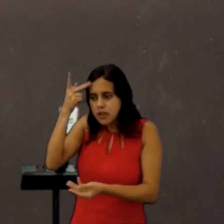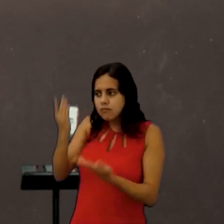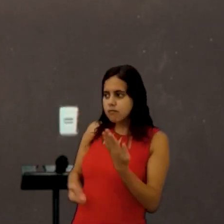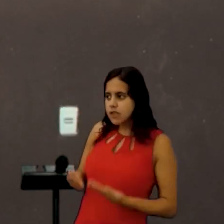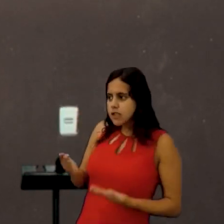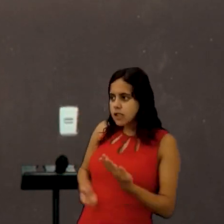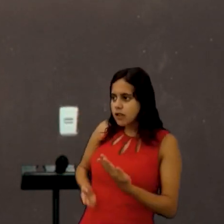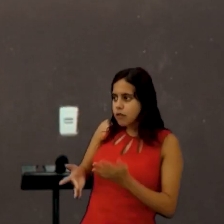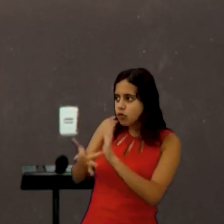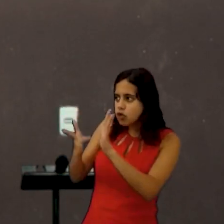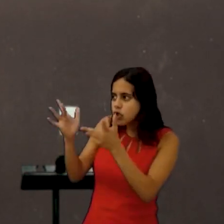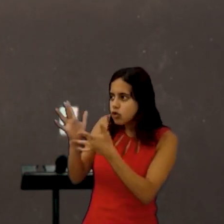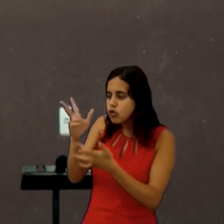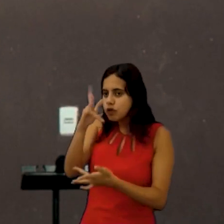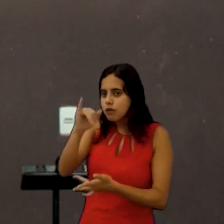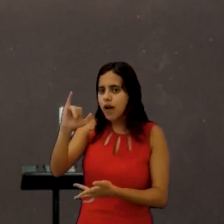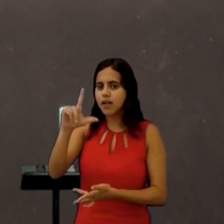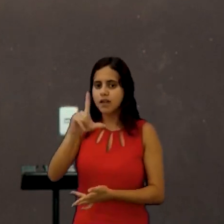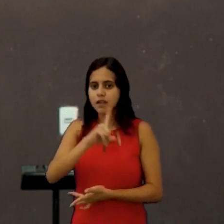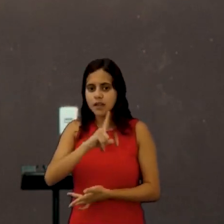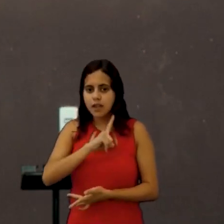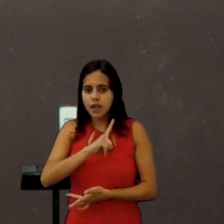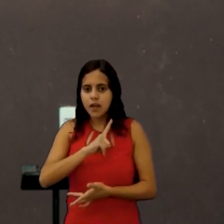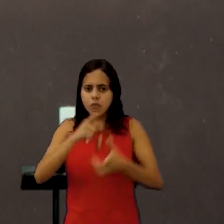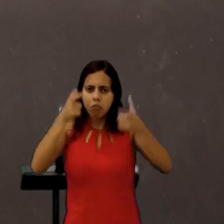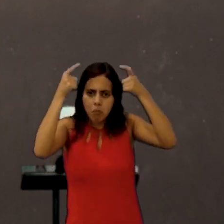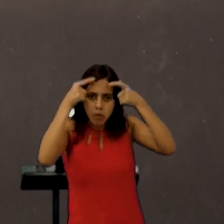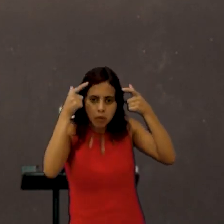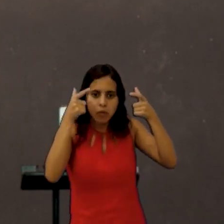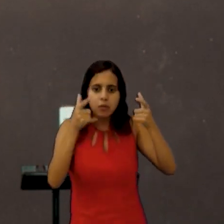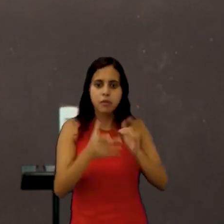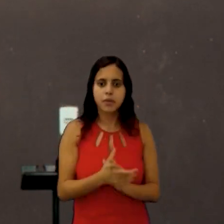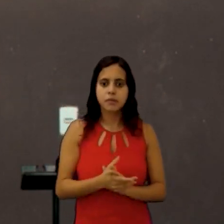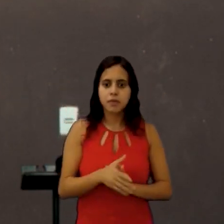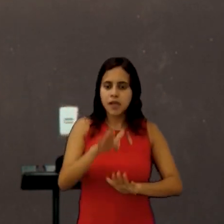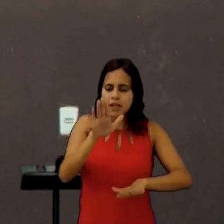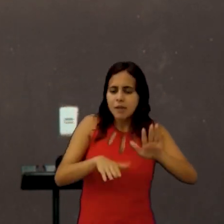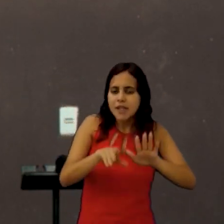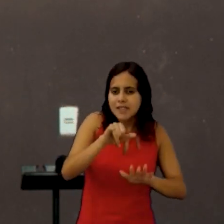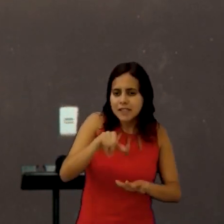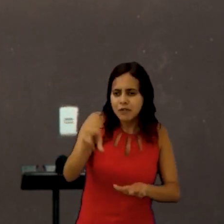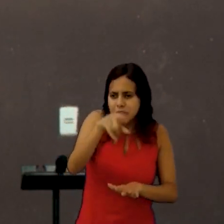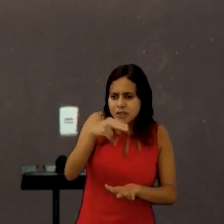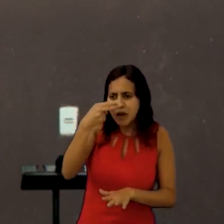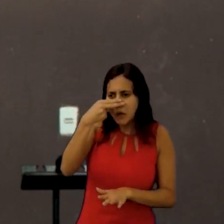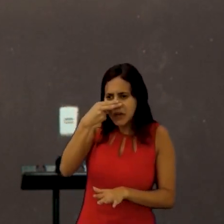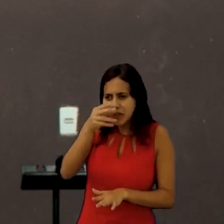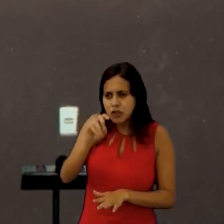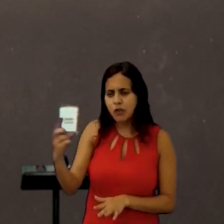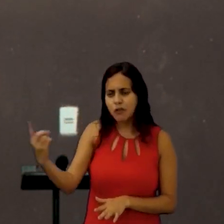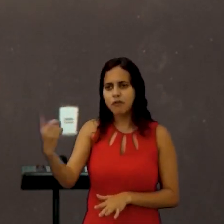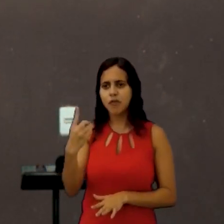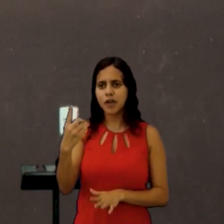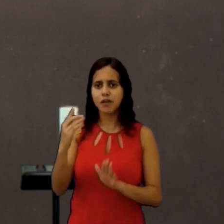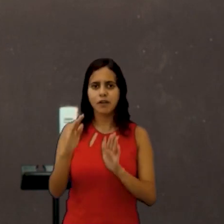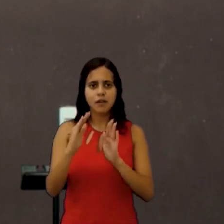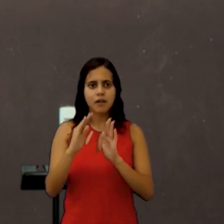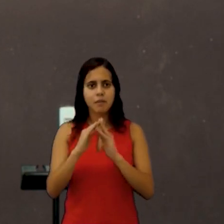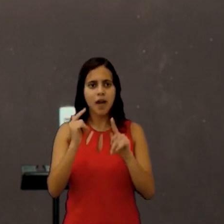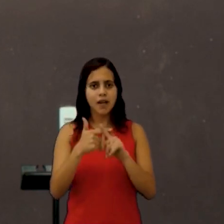um de modo diferente, dependendo da fidelidade que você teve. Se você é um crente domingueiro só de domingo, o seu galardão vai ser um